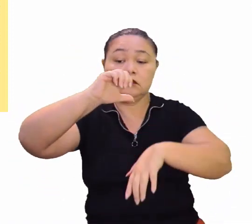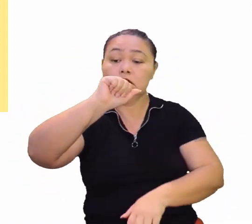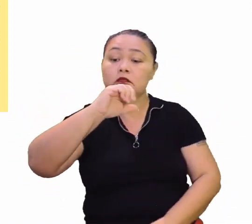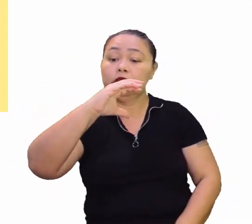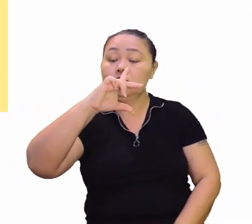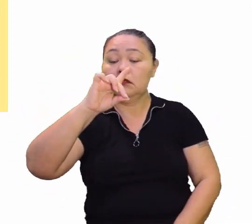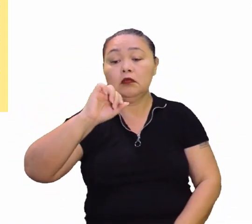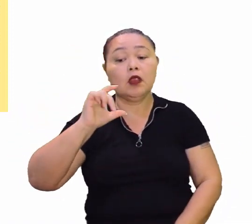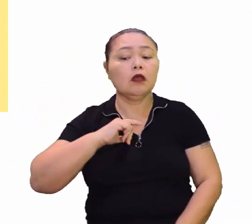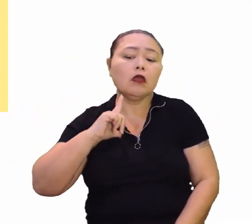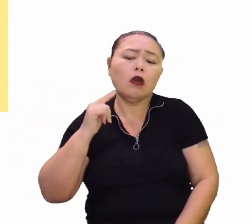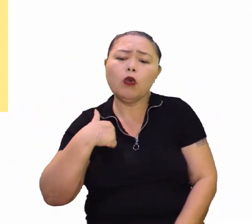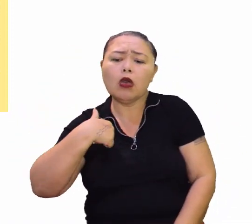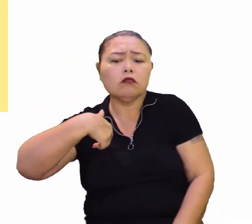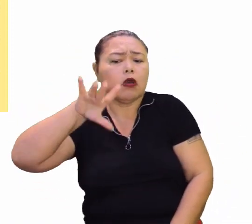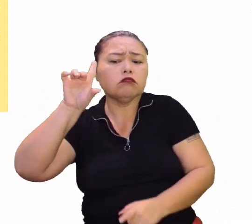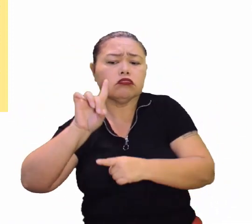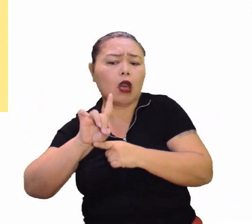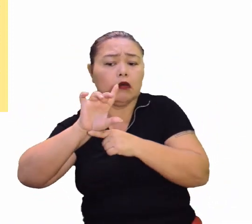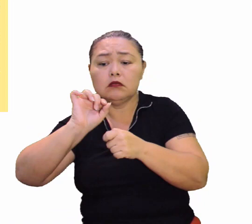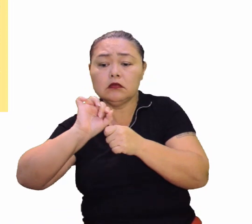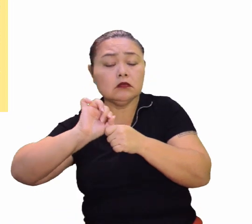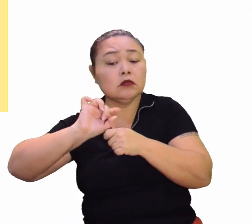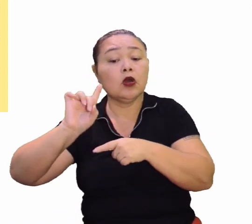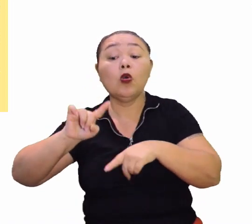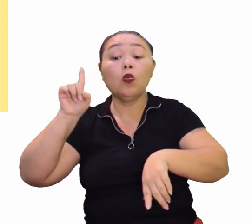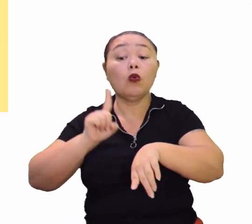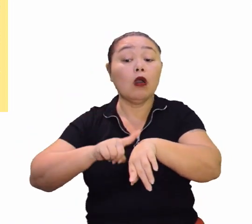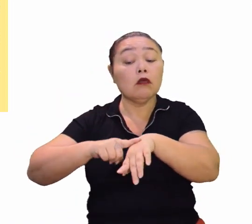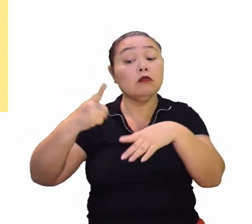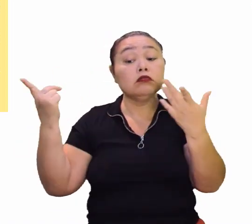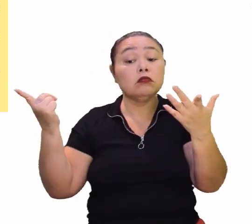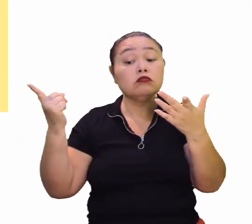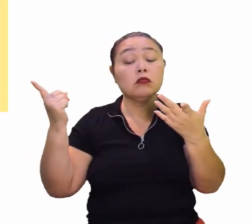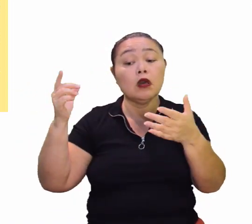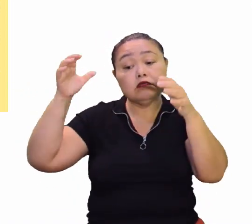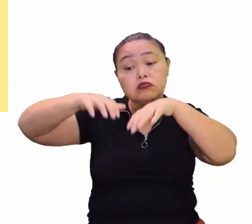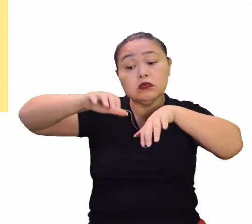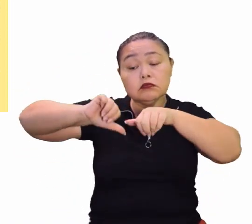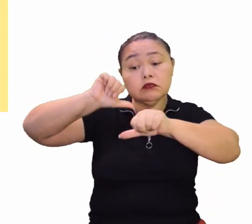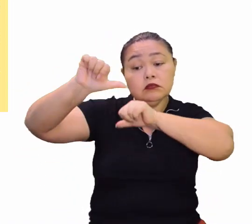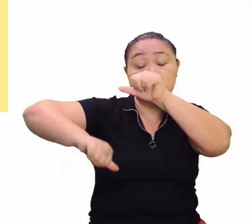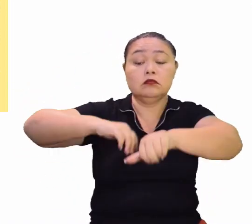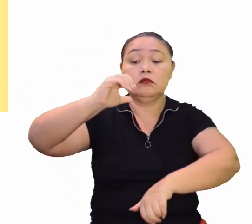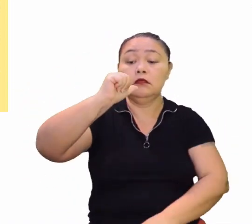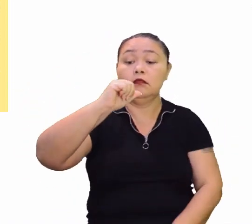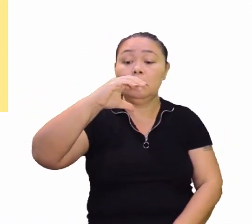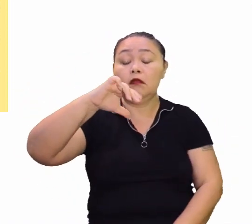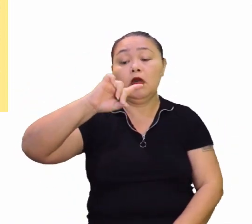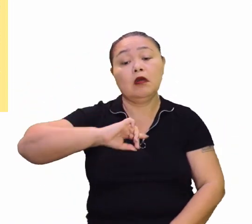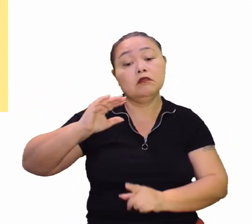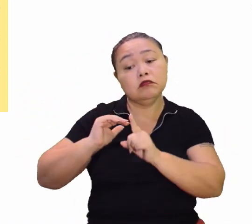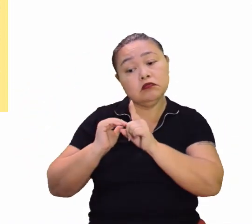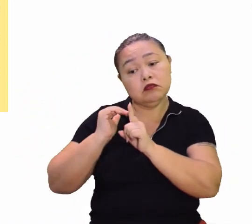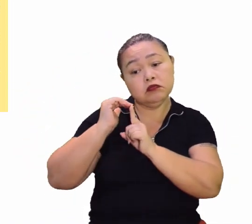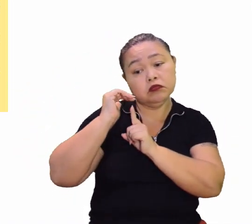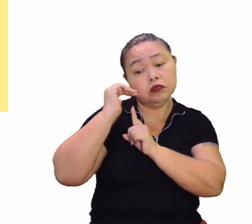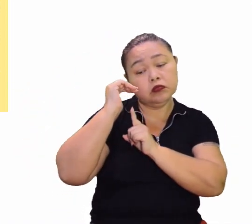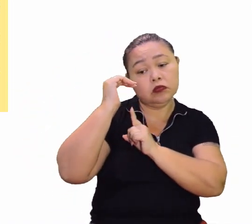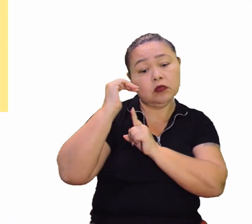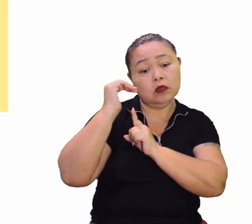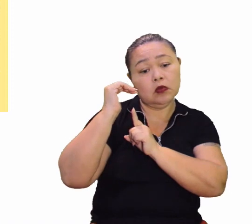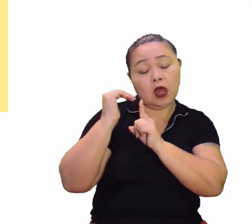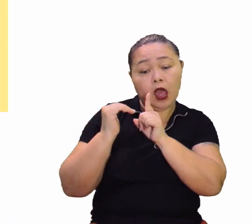né? Só que não é de grande intensidade. Então, qual é o momento que essa chuva será considerada ácida? A partir do momento que